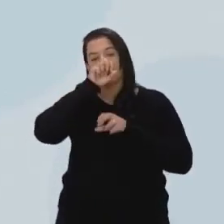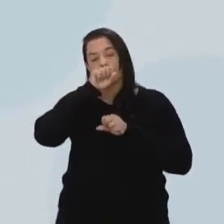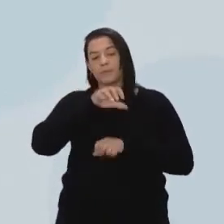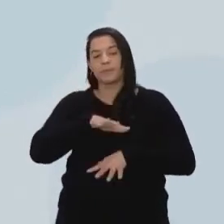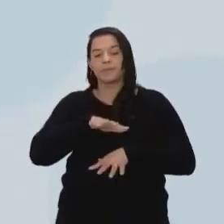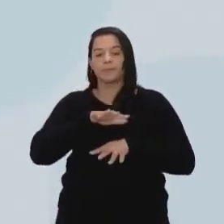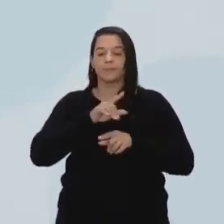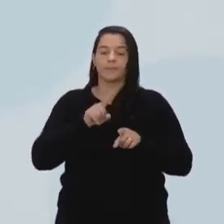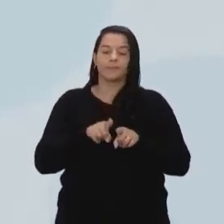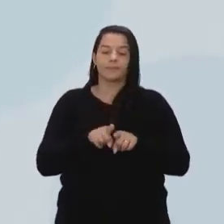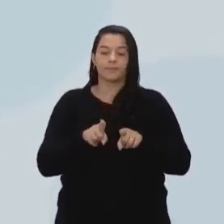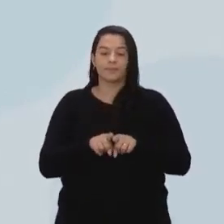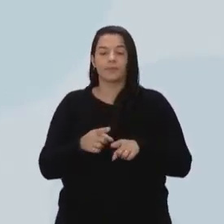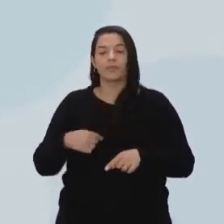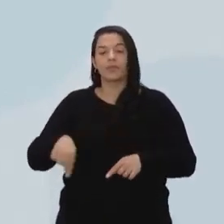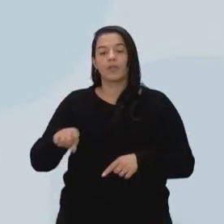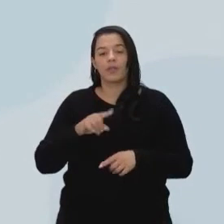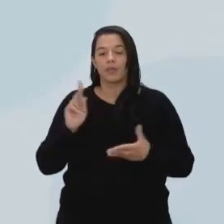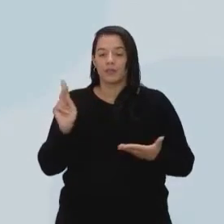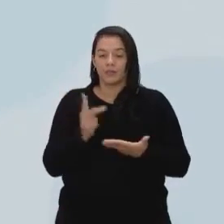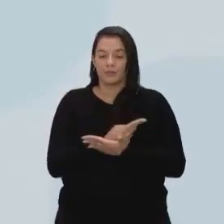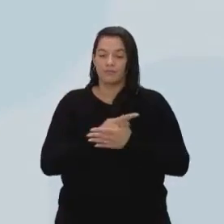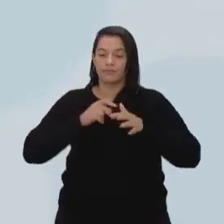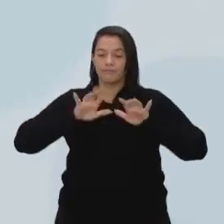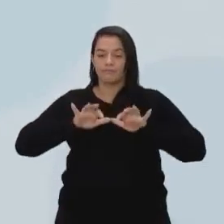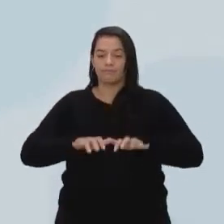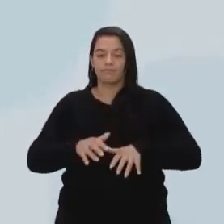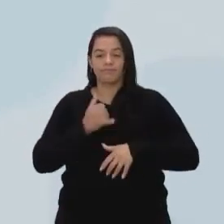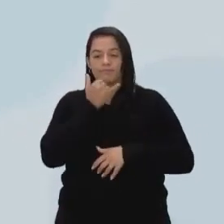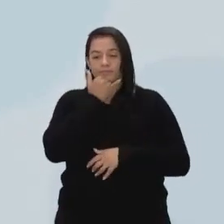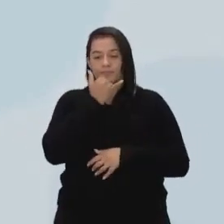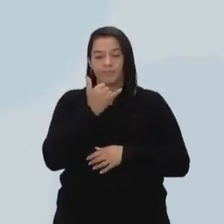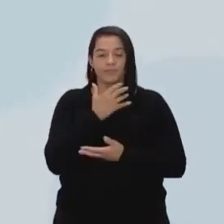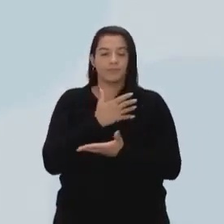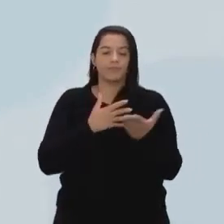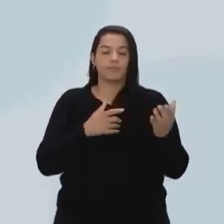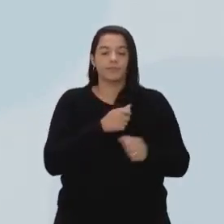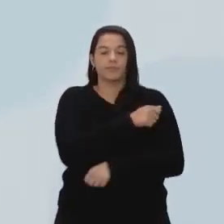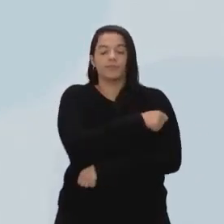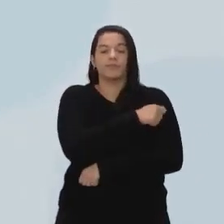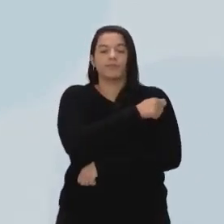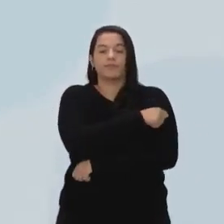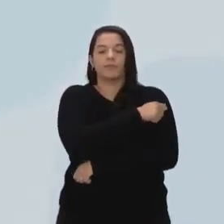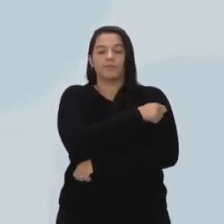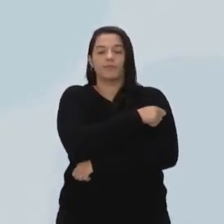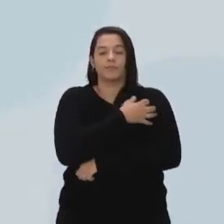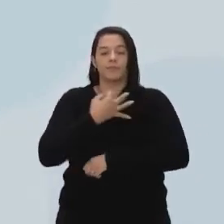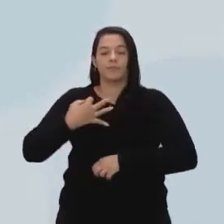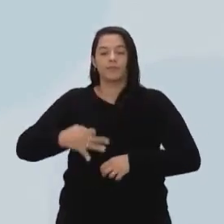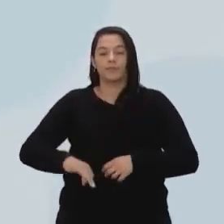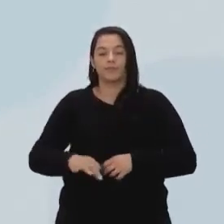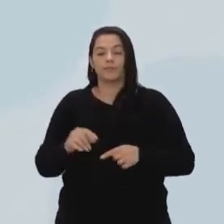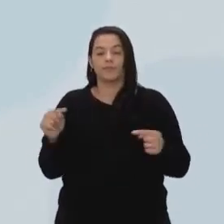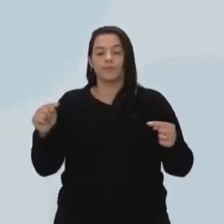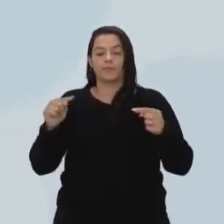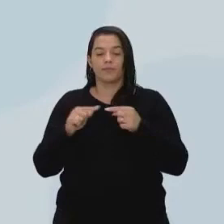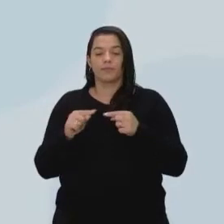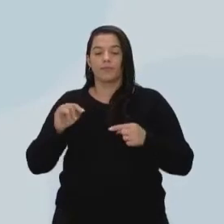formatação aconteceu um erro, vamos dizer assim, eu peço desculpa a vocês estudantes, mas o termo que estaria aqui